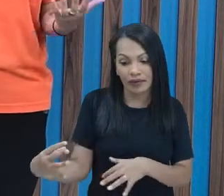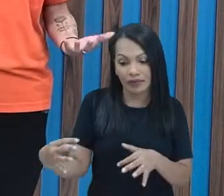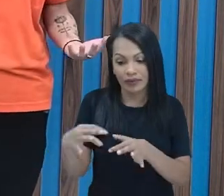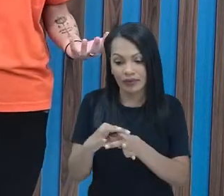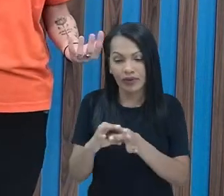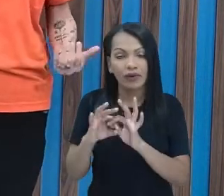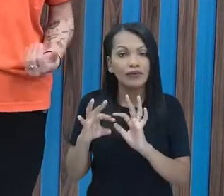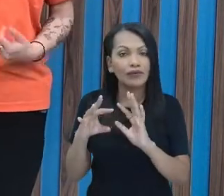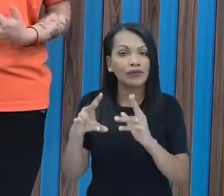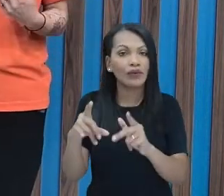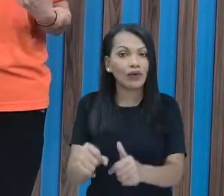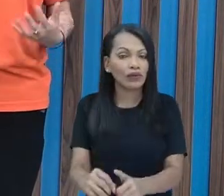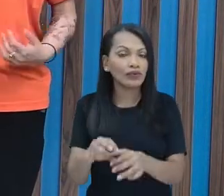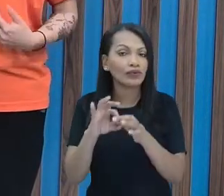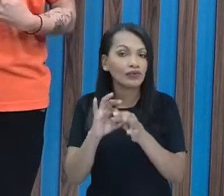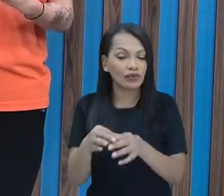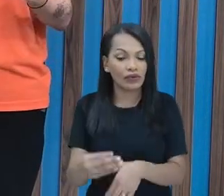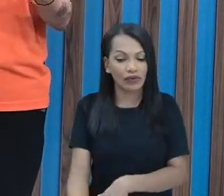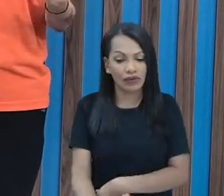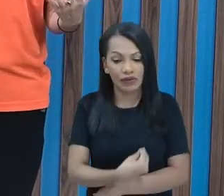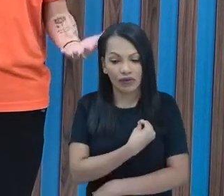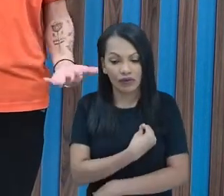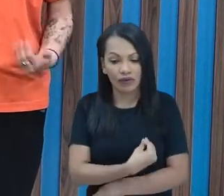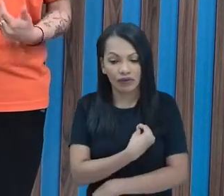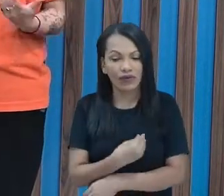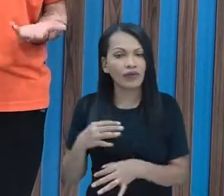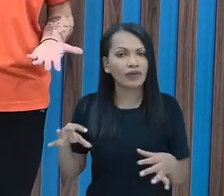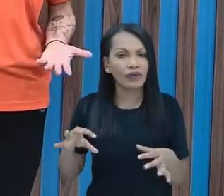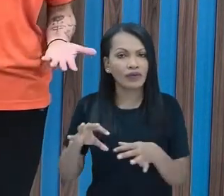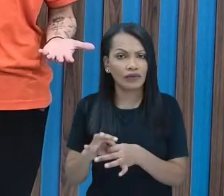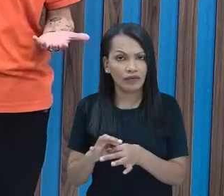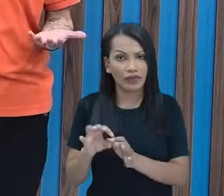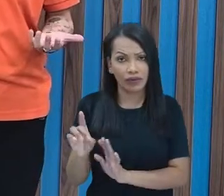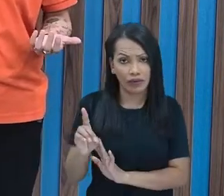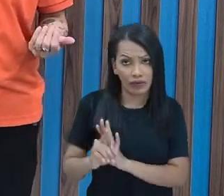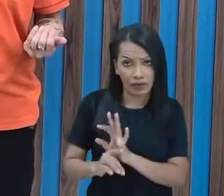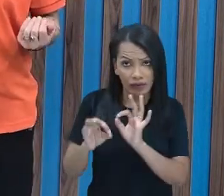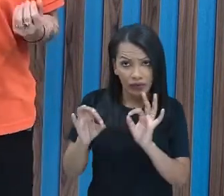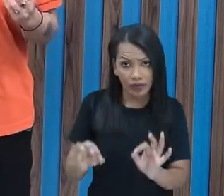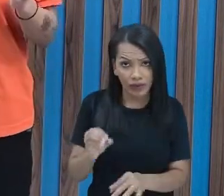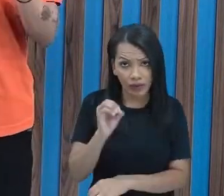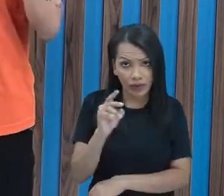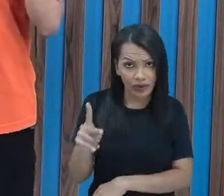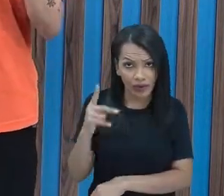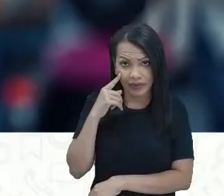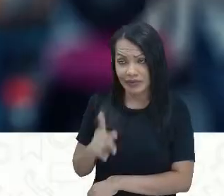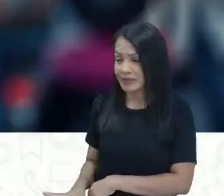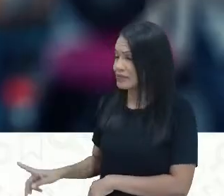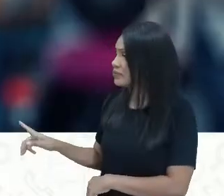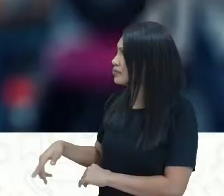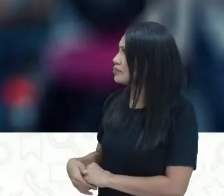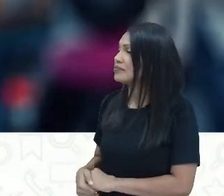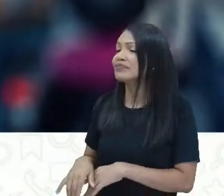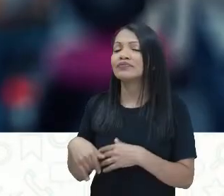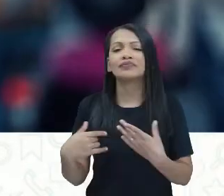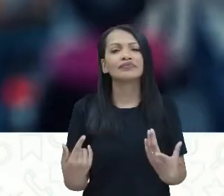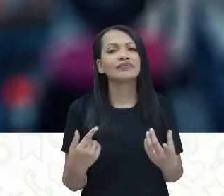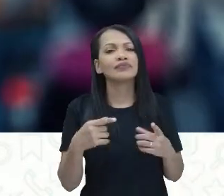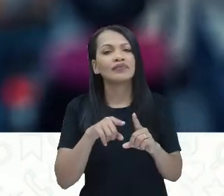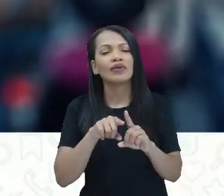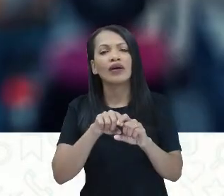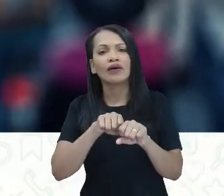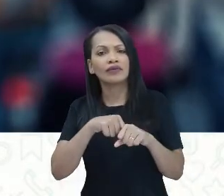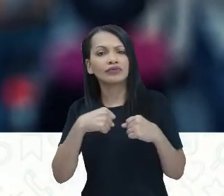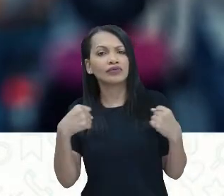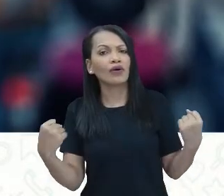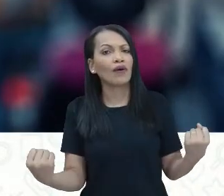todos estejam ali vivendo uma vida plena com dignidade, ok? Então, a sociedade contemporânea, né, gente,